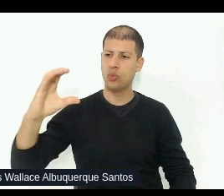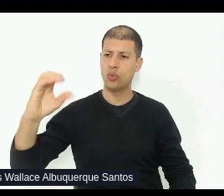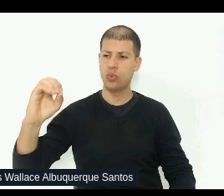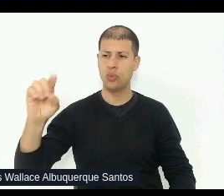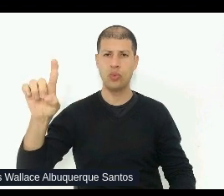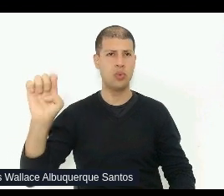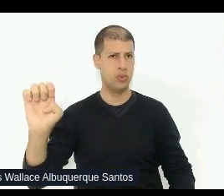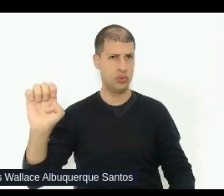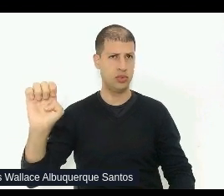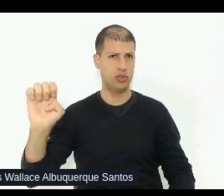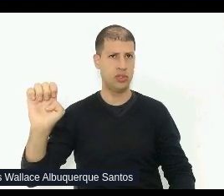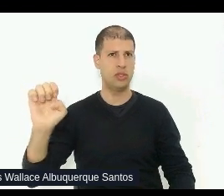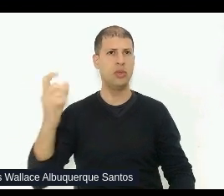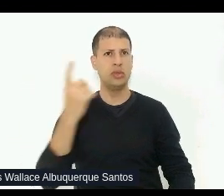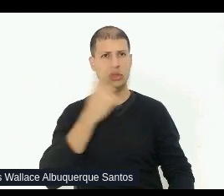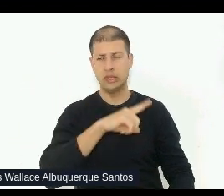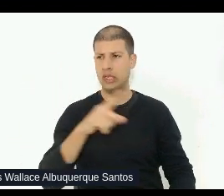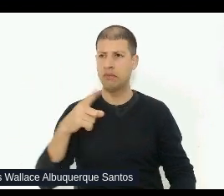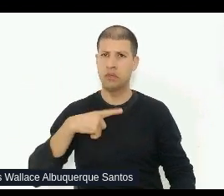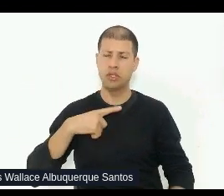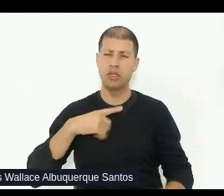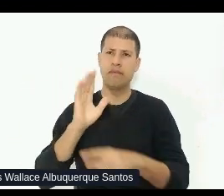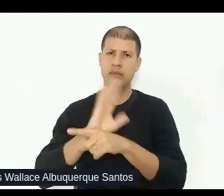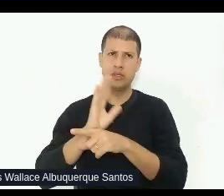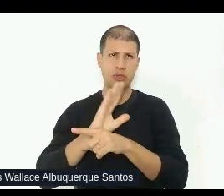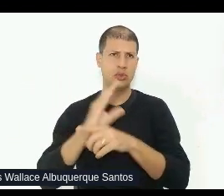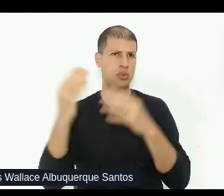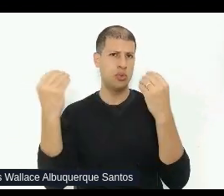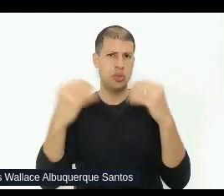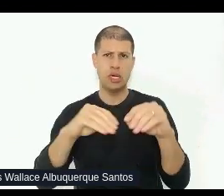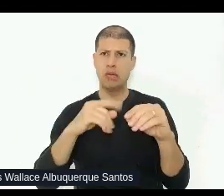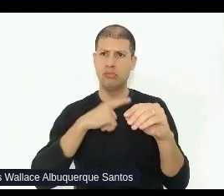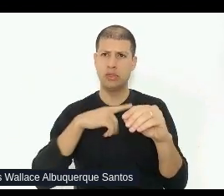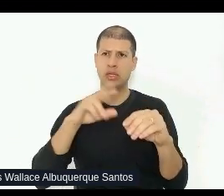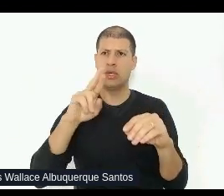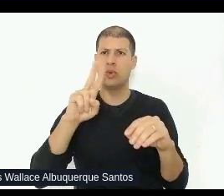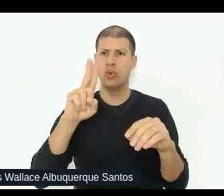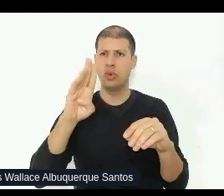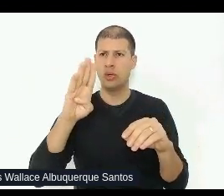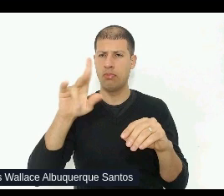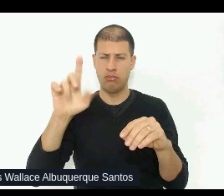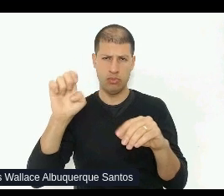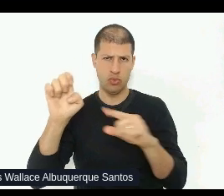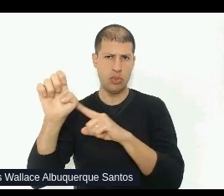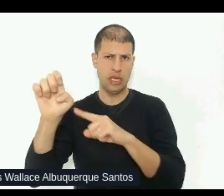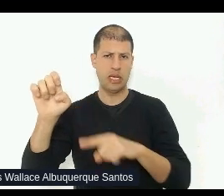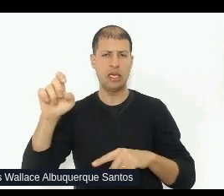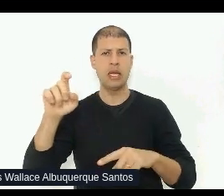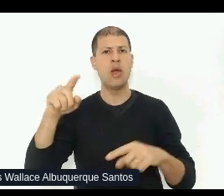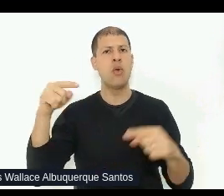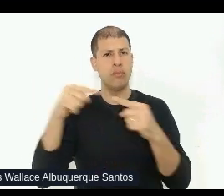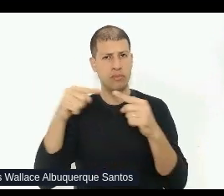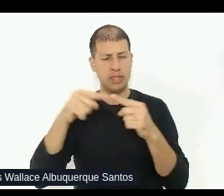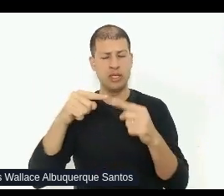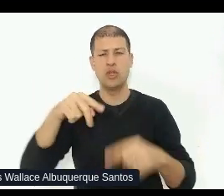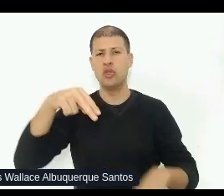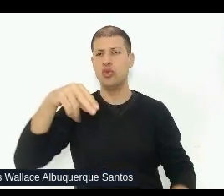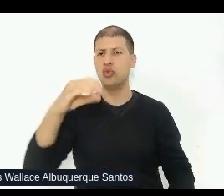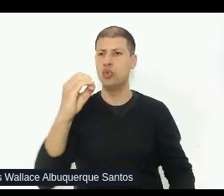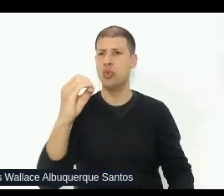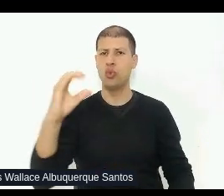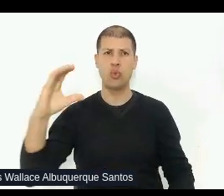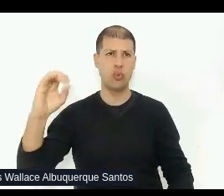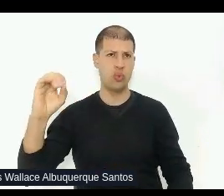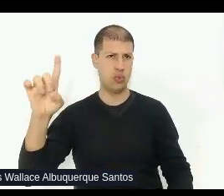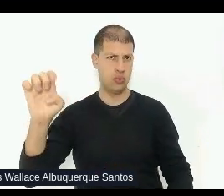Figma, jogar para alguma ferramenta, por exemplo, o Bubble, que é uma ferramenta no-code, e aí você consegue pegar aquela interface ali e passar toda